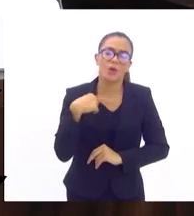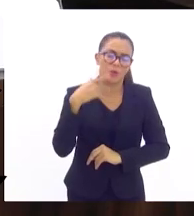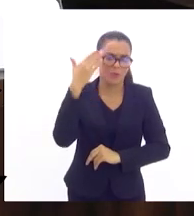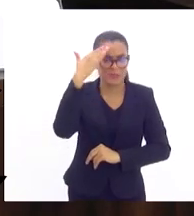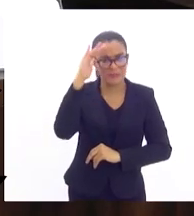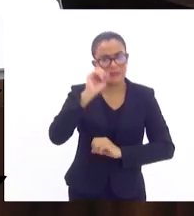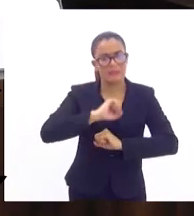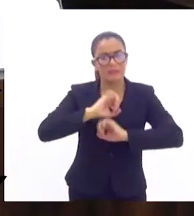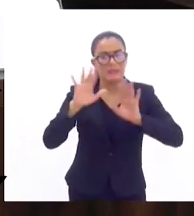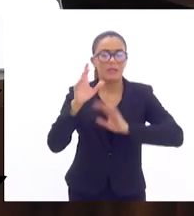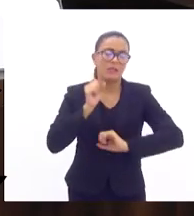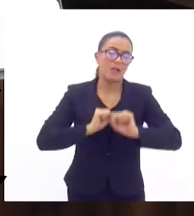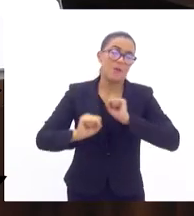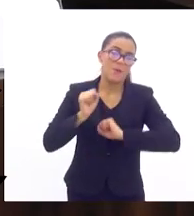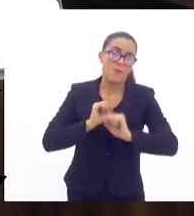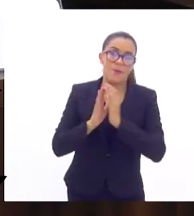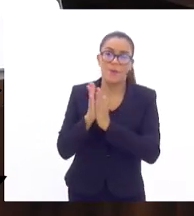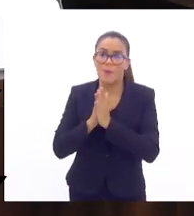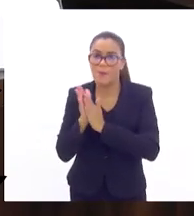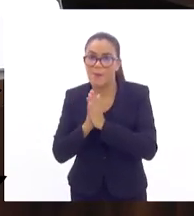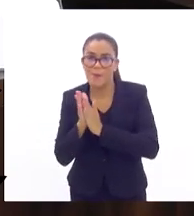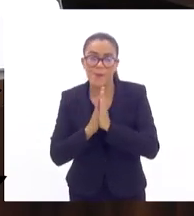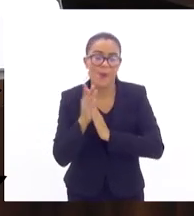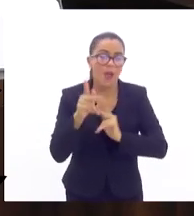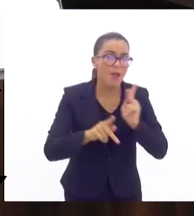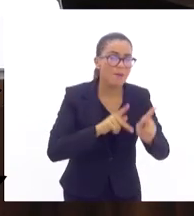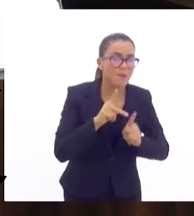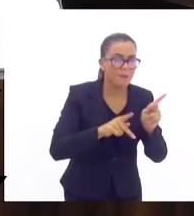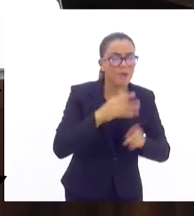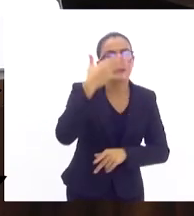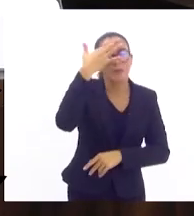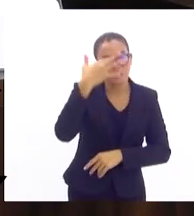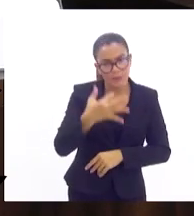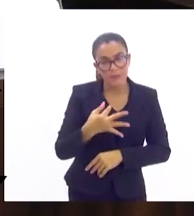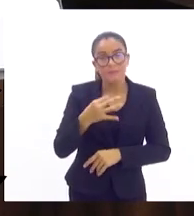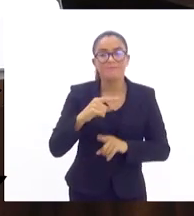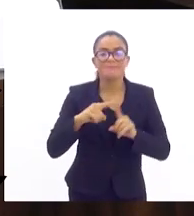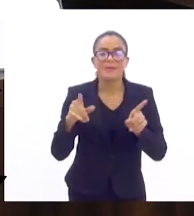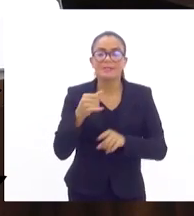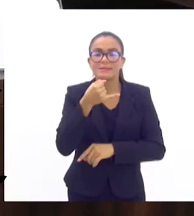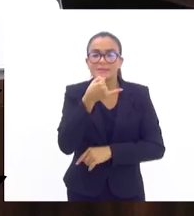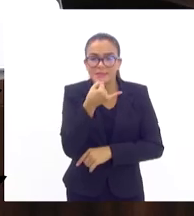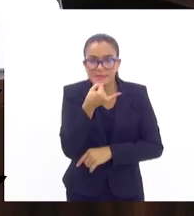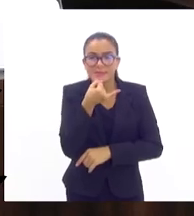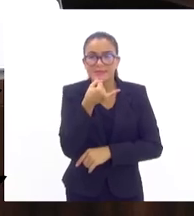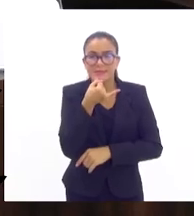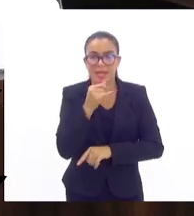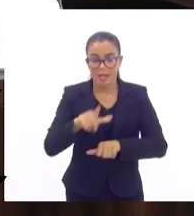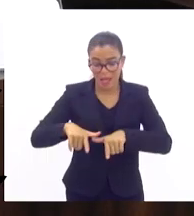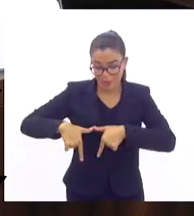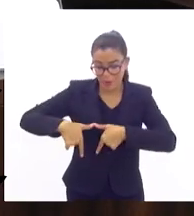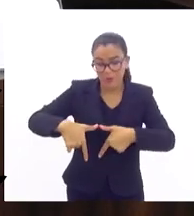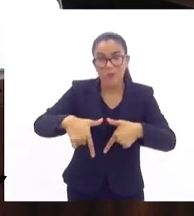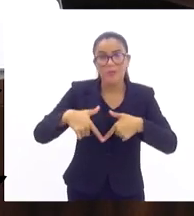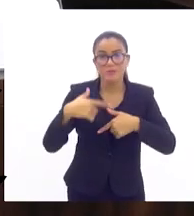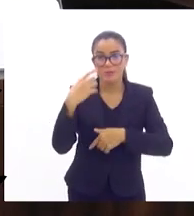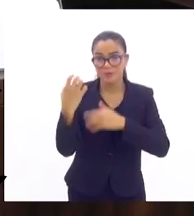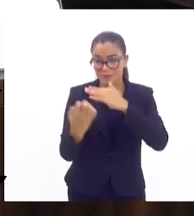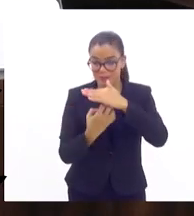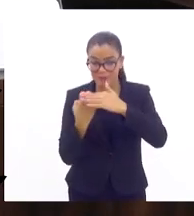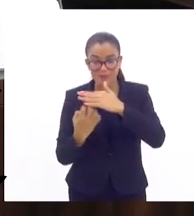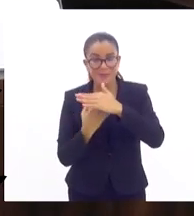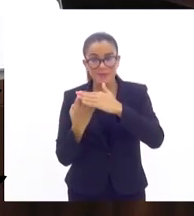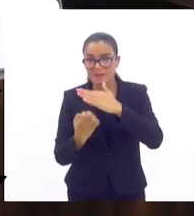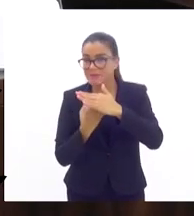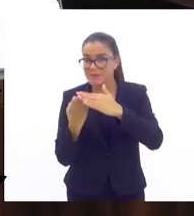ansiedade, entendo a população, né, mas, infelizmente, a atuação da agência é uma